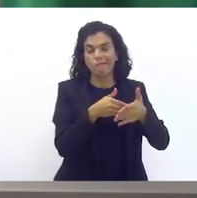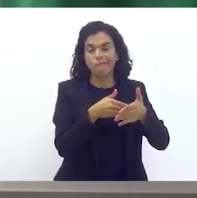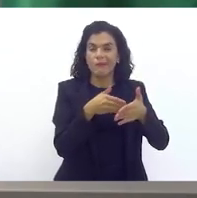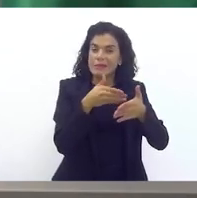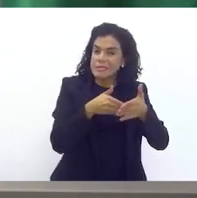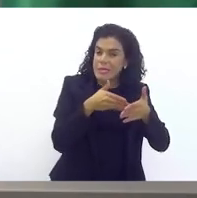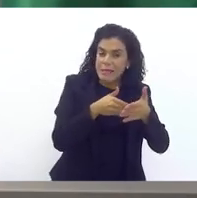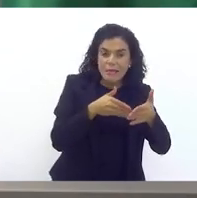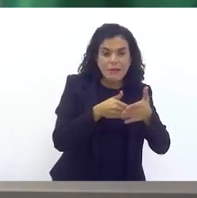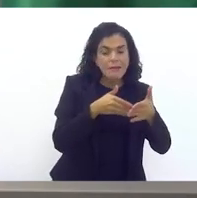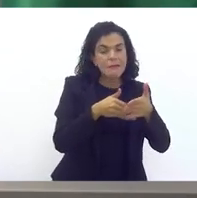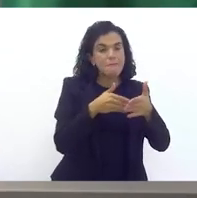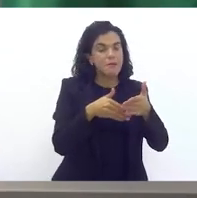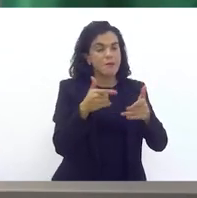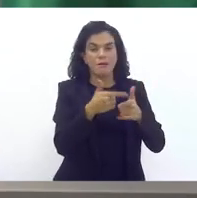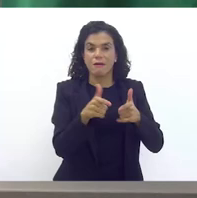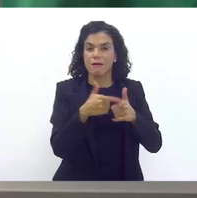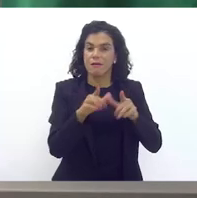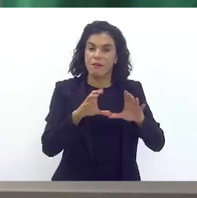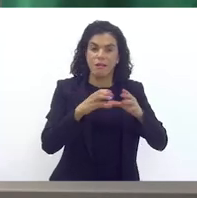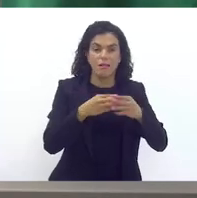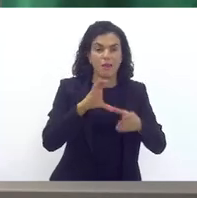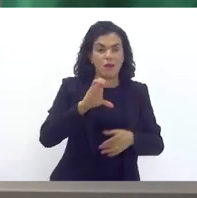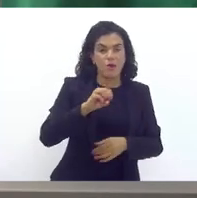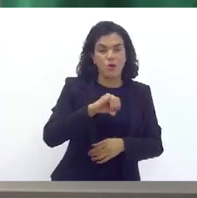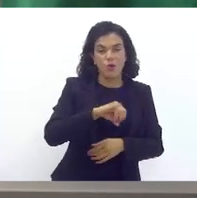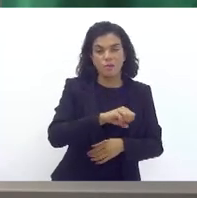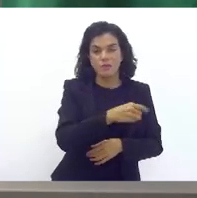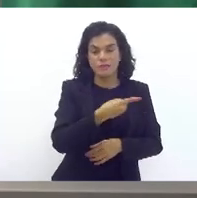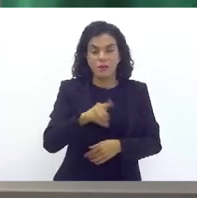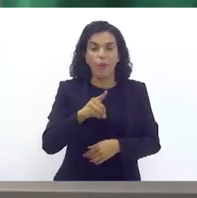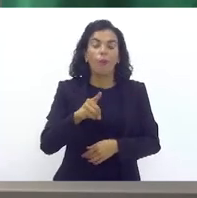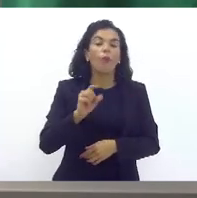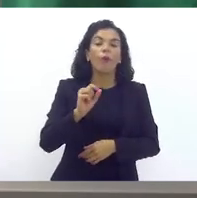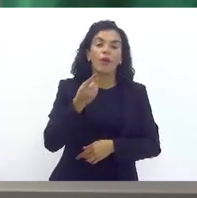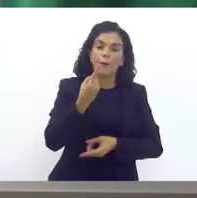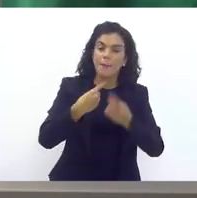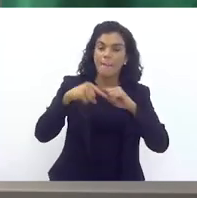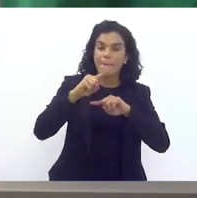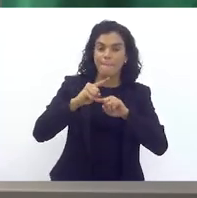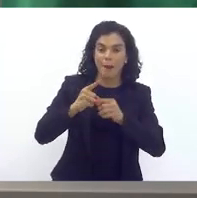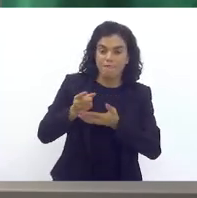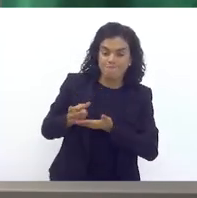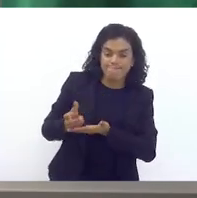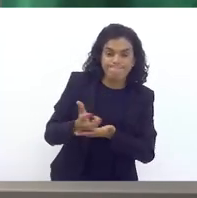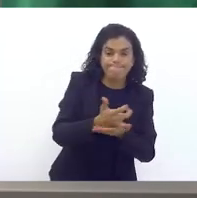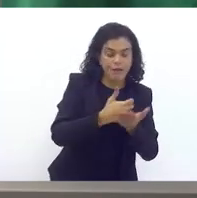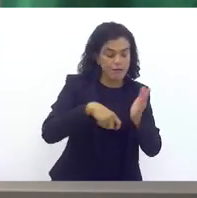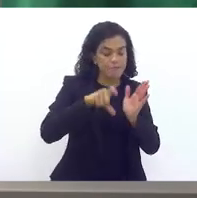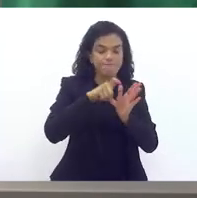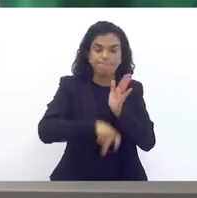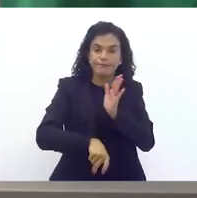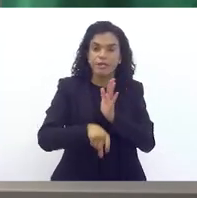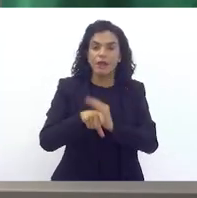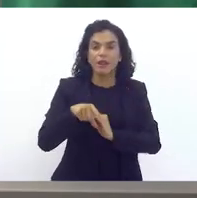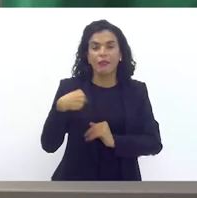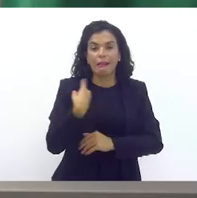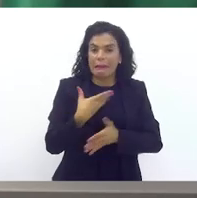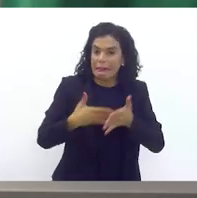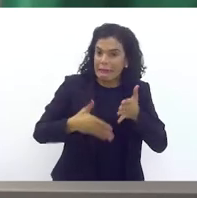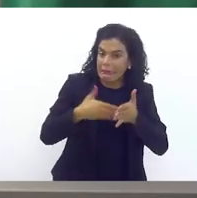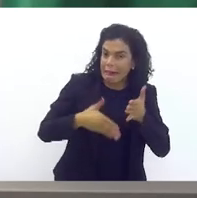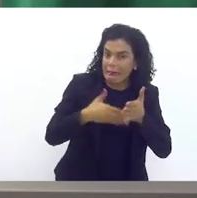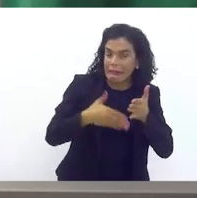nas premissas da Comissão de Recuperação Fiscal, né, que nos impediu e nos impede ainda